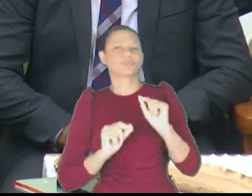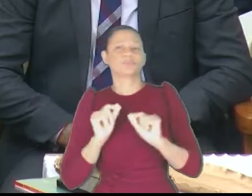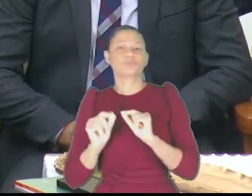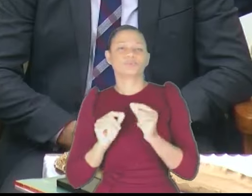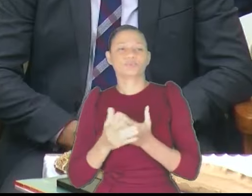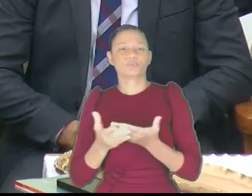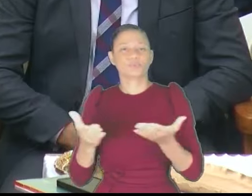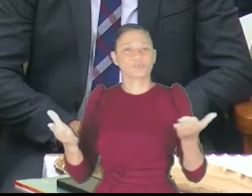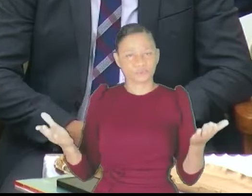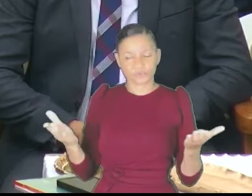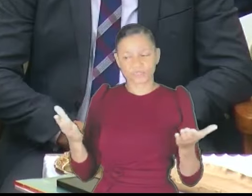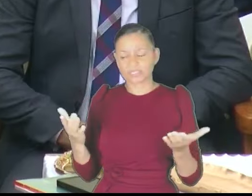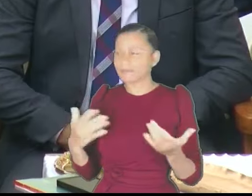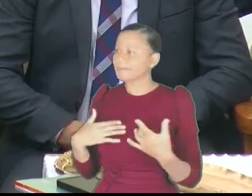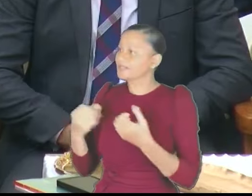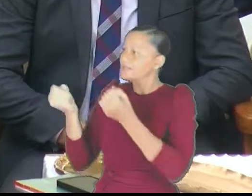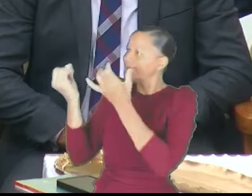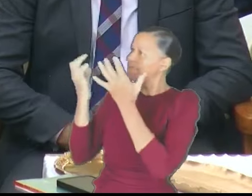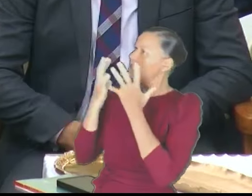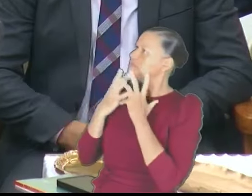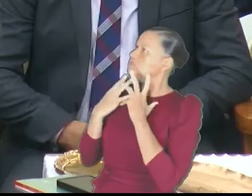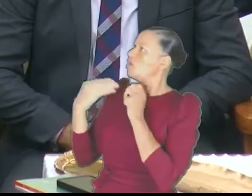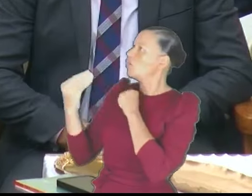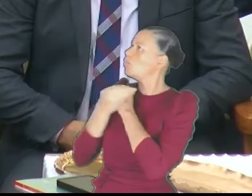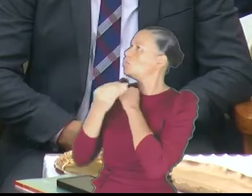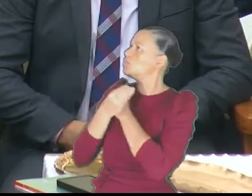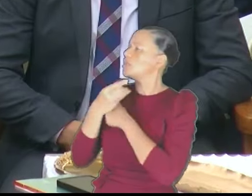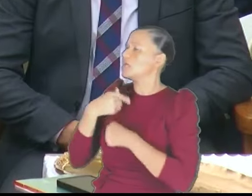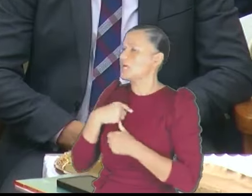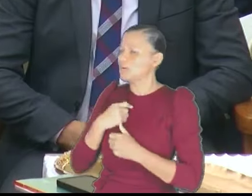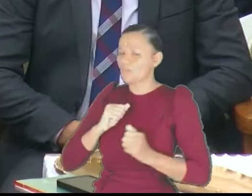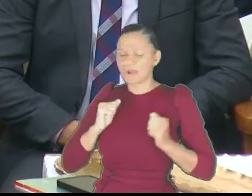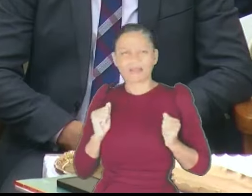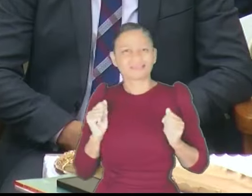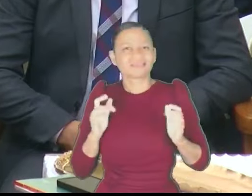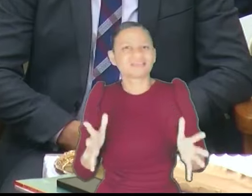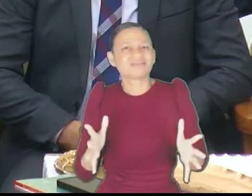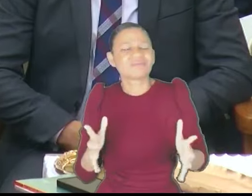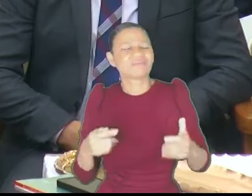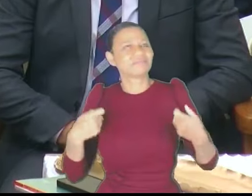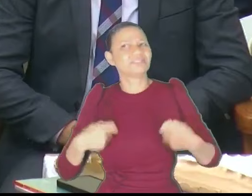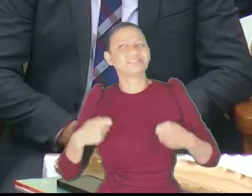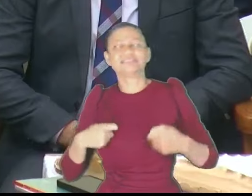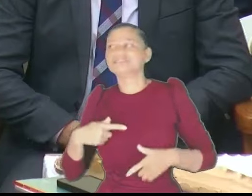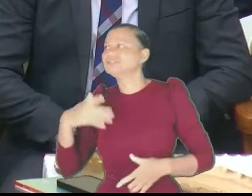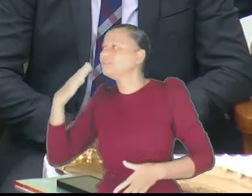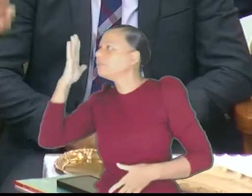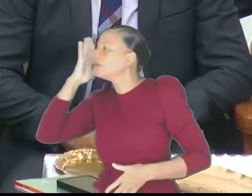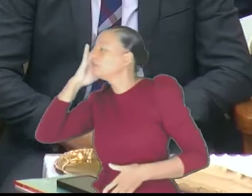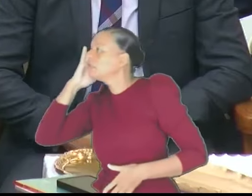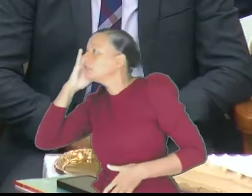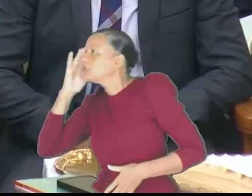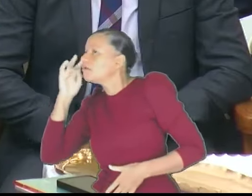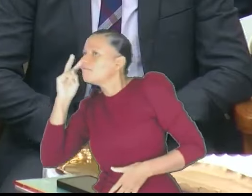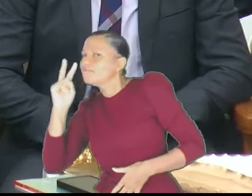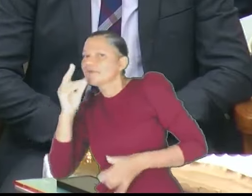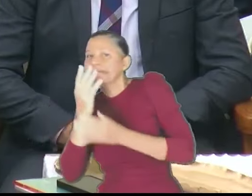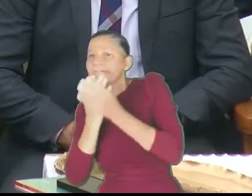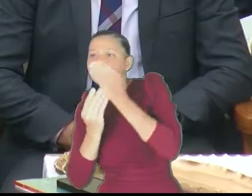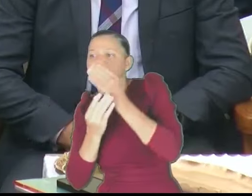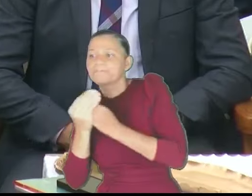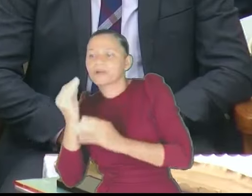Deus? Quais são as atitudes que eu preciso tomar para entender e ver a mão de Deus,